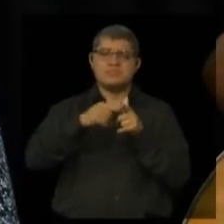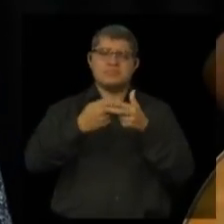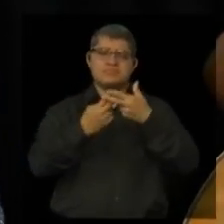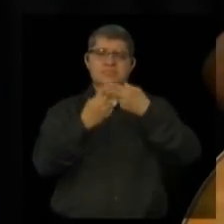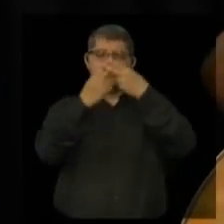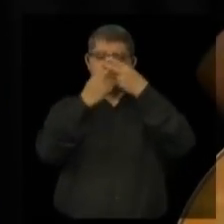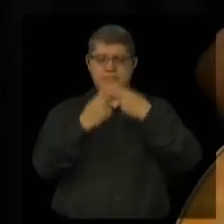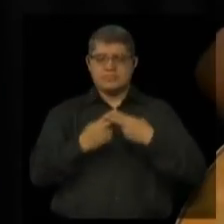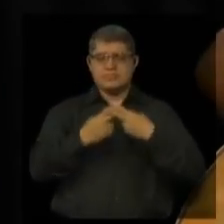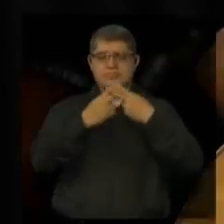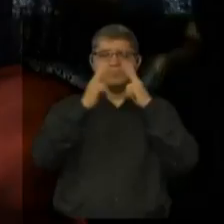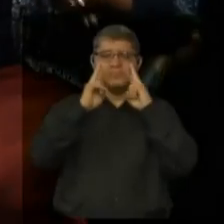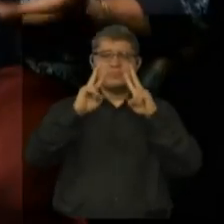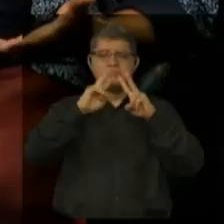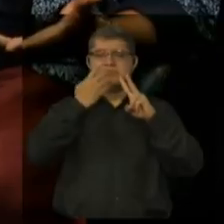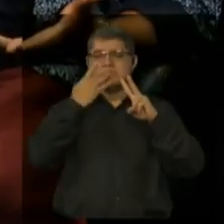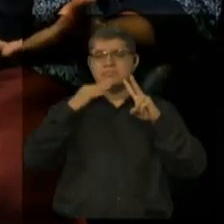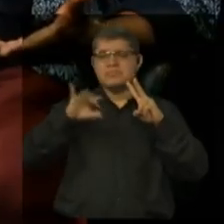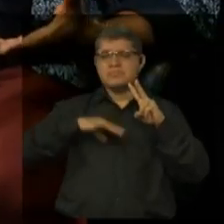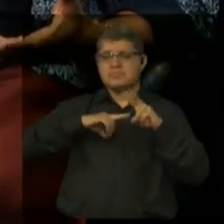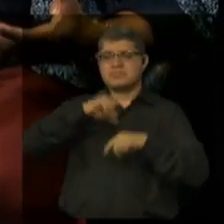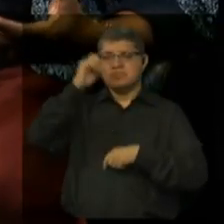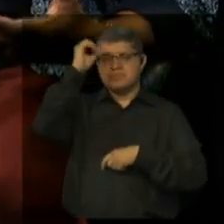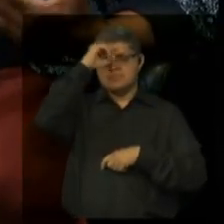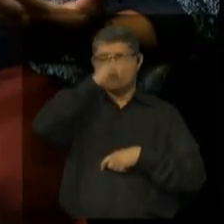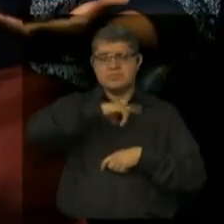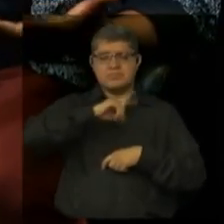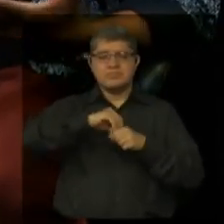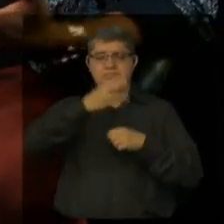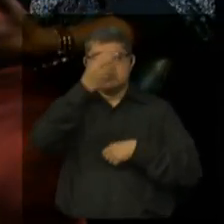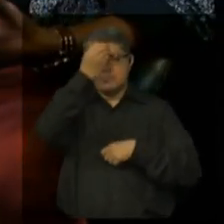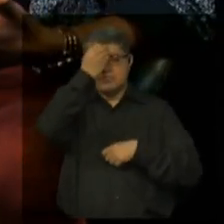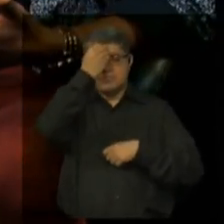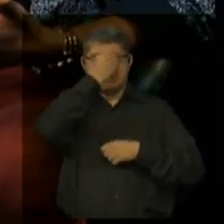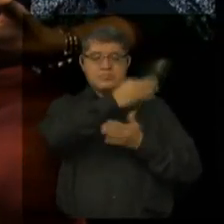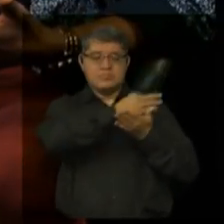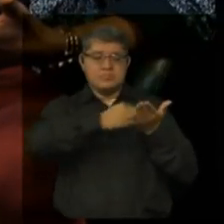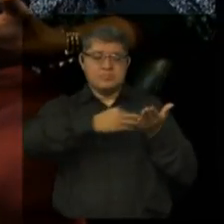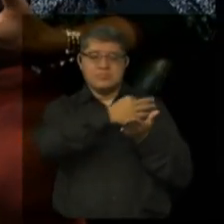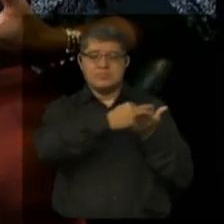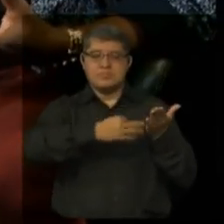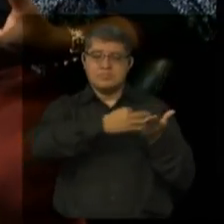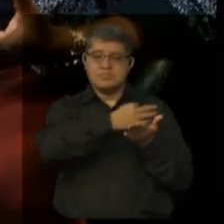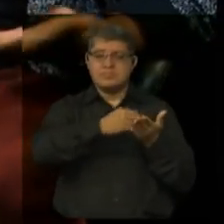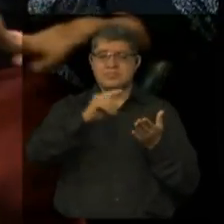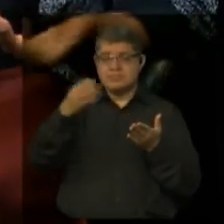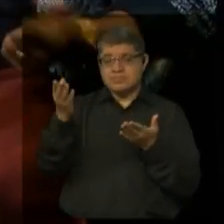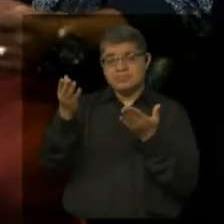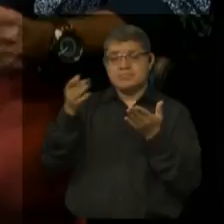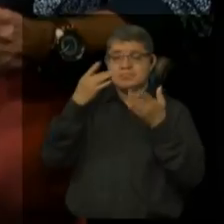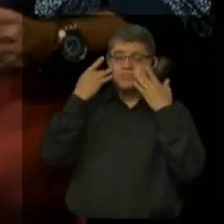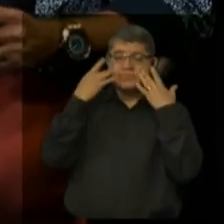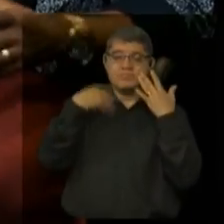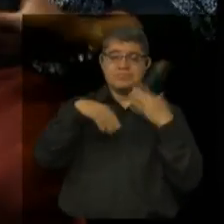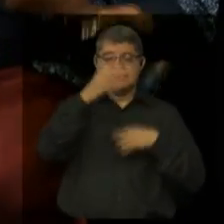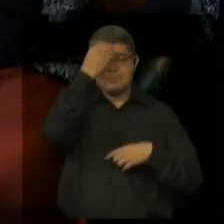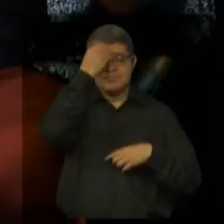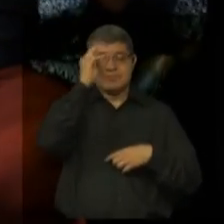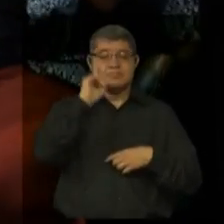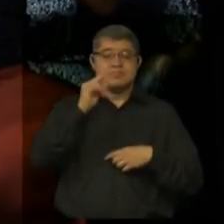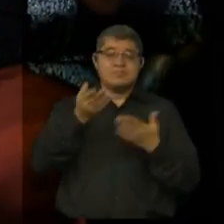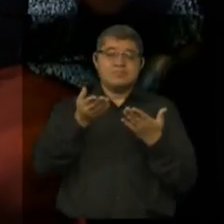Então, desde criança, que eu tenho muita dificuldade para decorar textos. Olha, você é ator. É, pois é. Então,